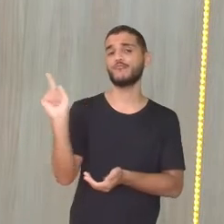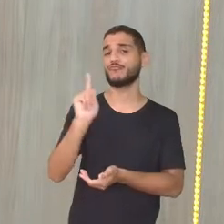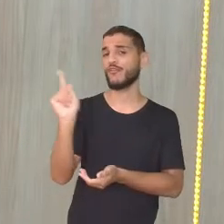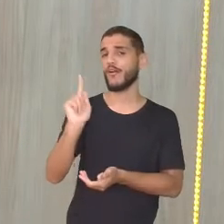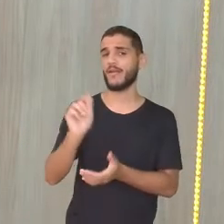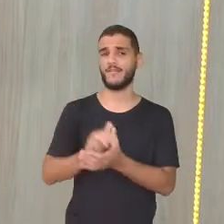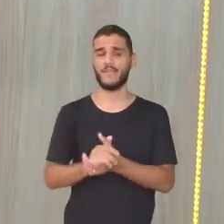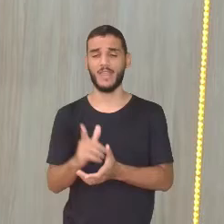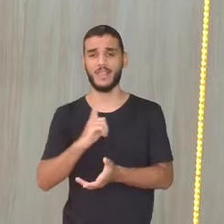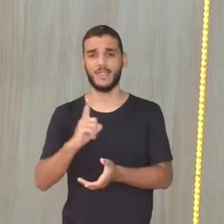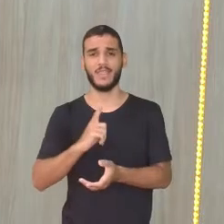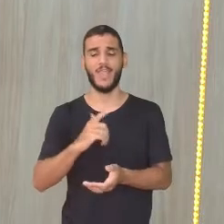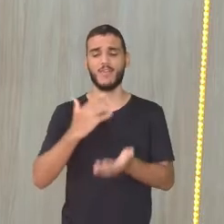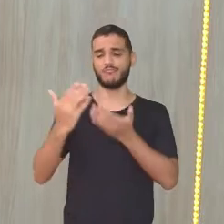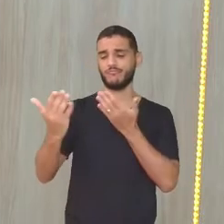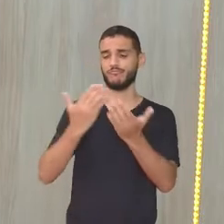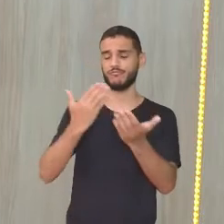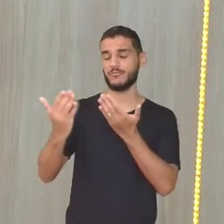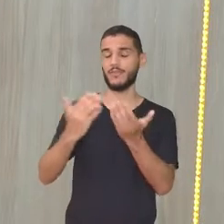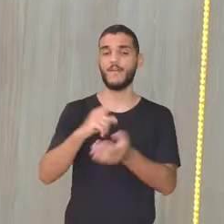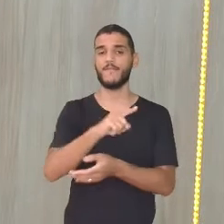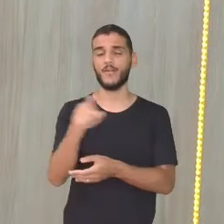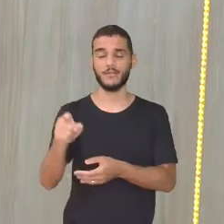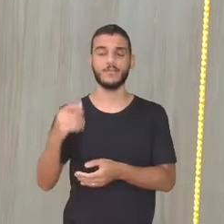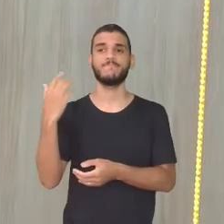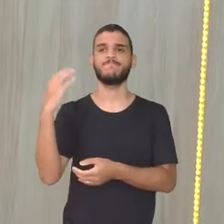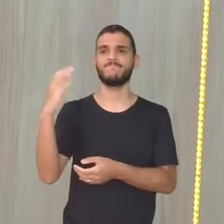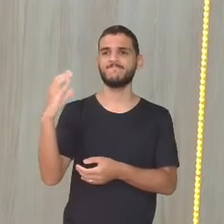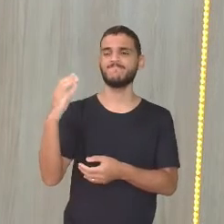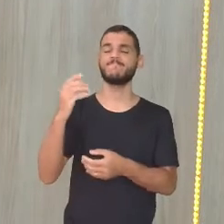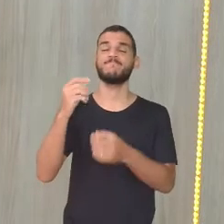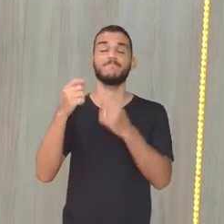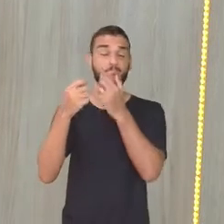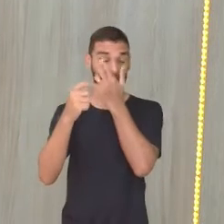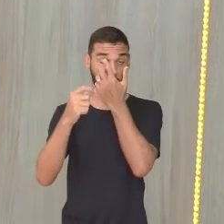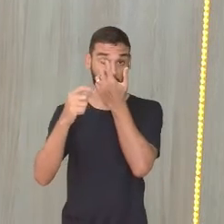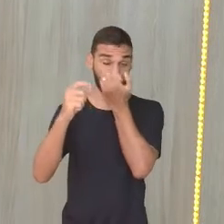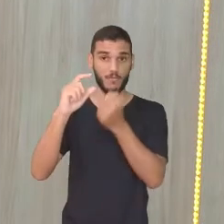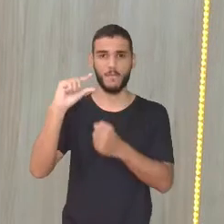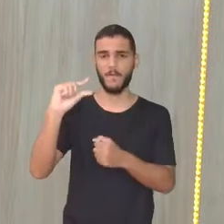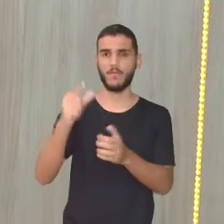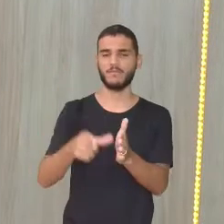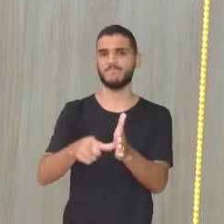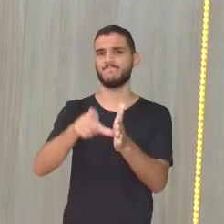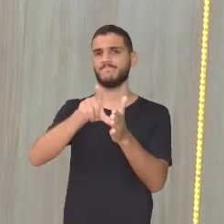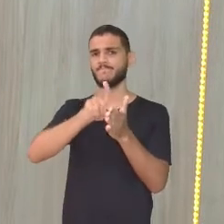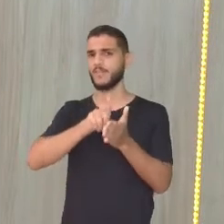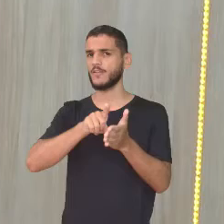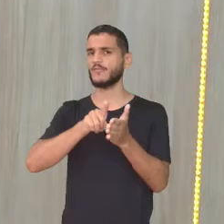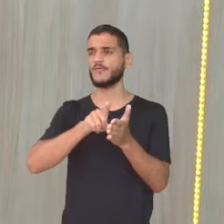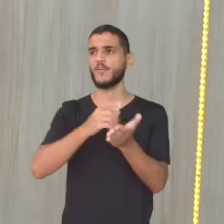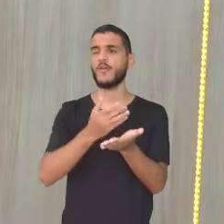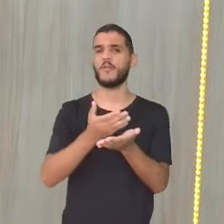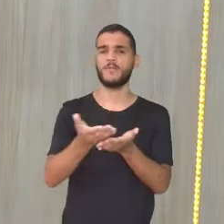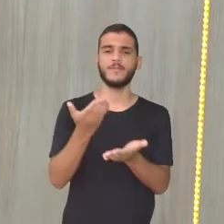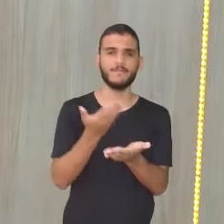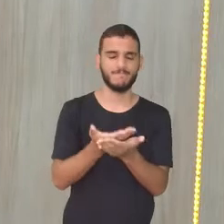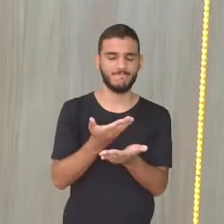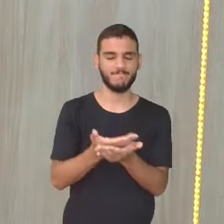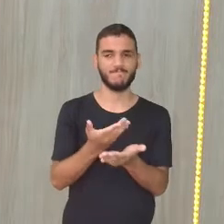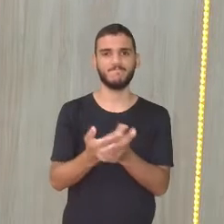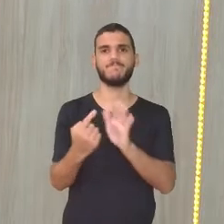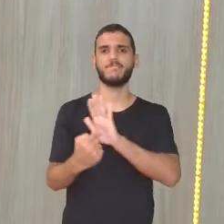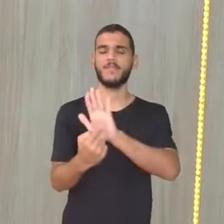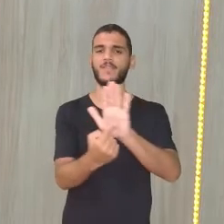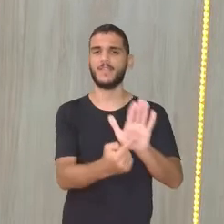Com assuntos que vocês viram, com assunto de ciências, beleza? Mas antes de começar nossa aula, né, vou apresentar quem está